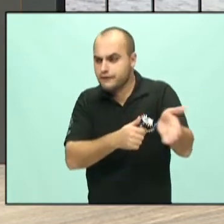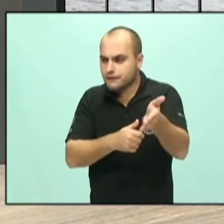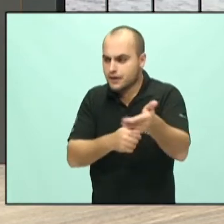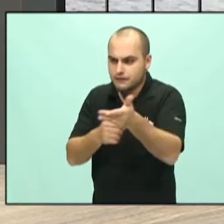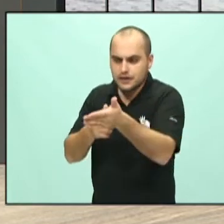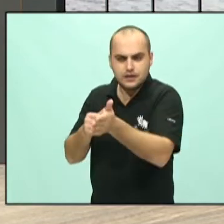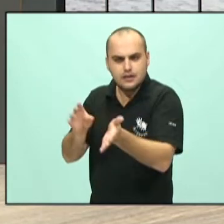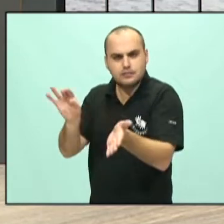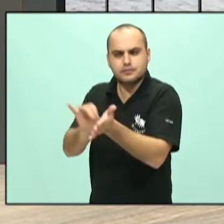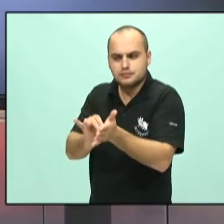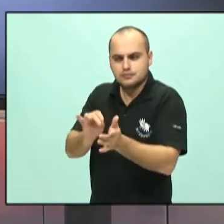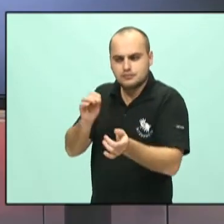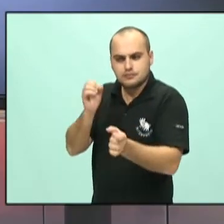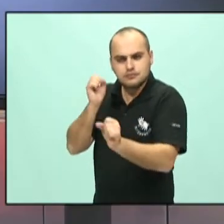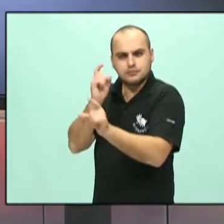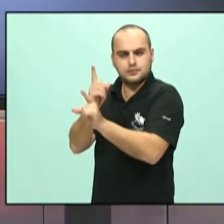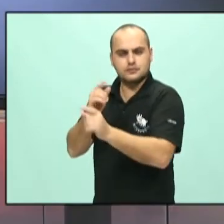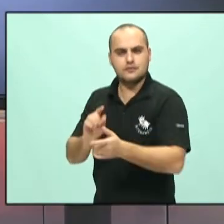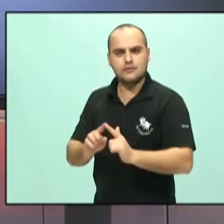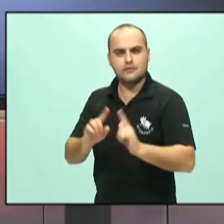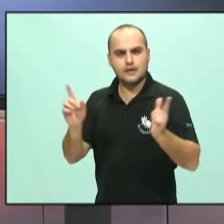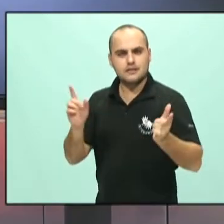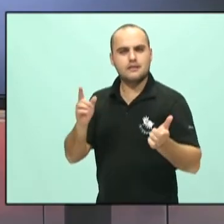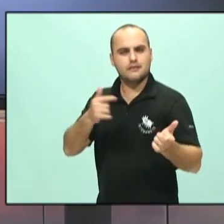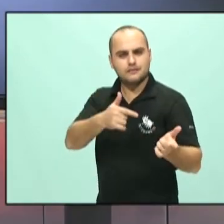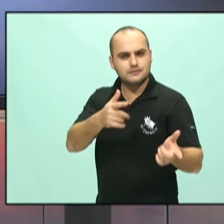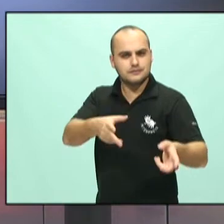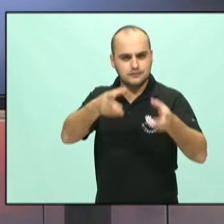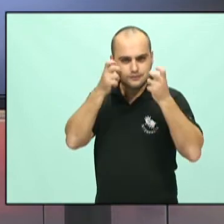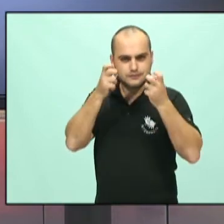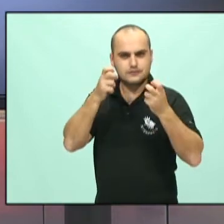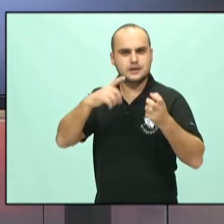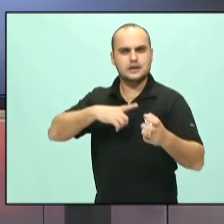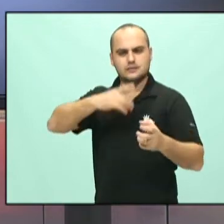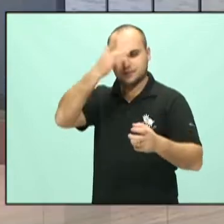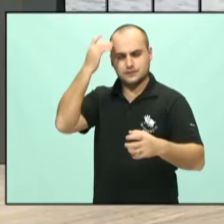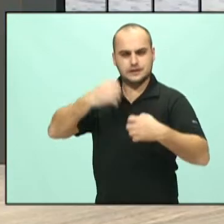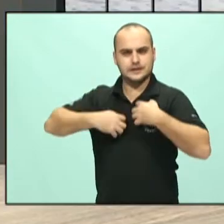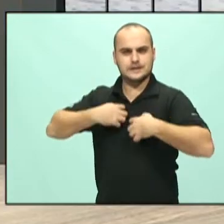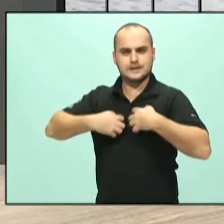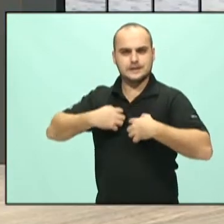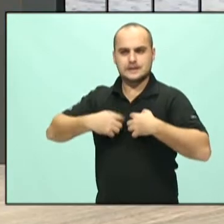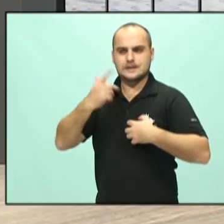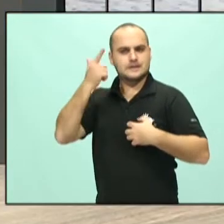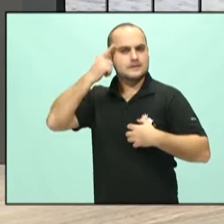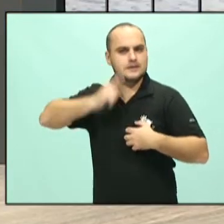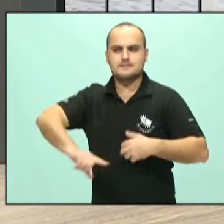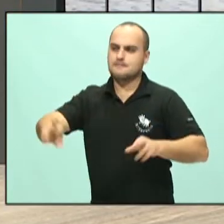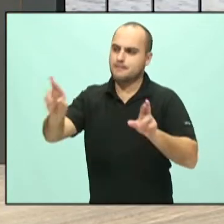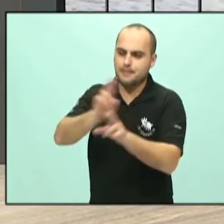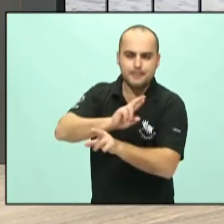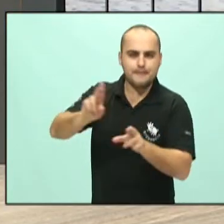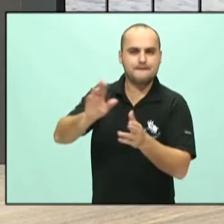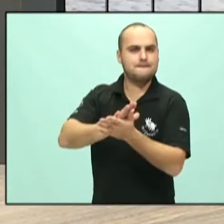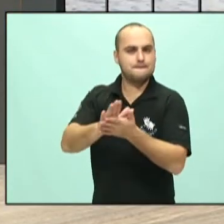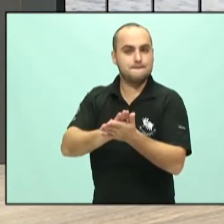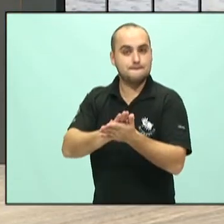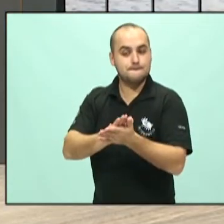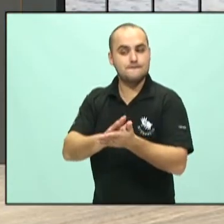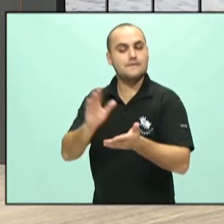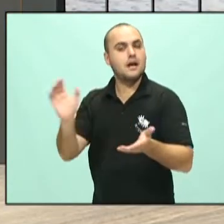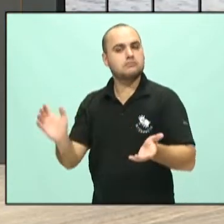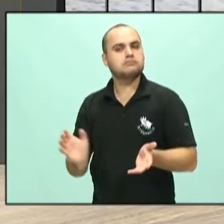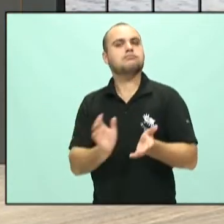ele aborda todo esse estereótipo de pessoa que possui ansiedade, que não consegue se relacionar socialmente. Então, a gente jogou essa